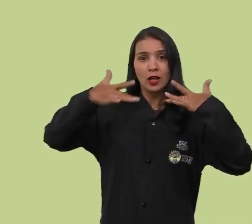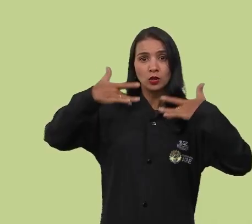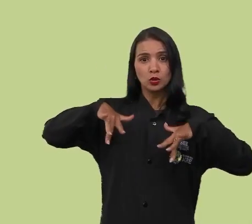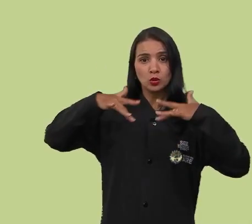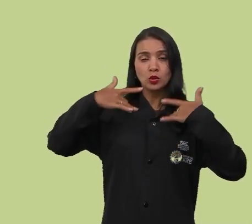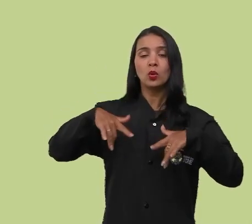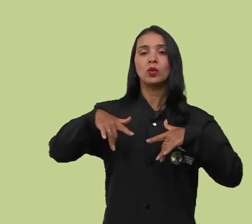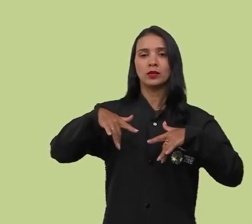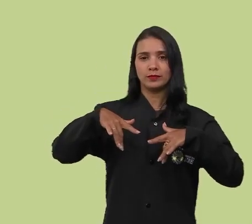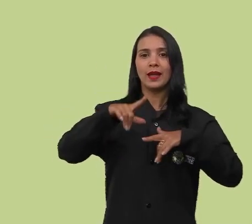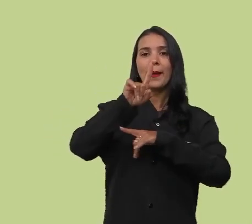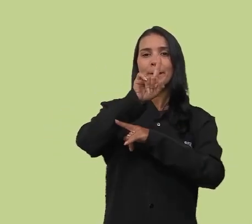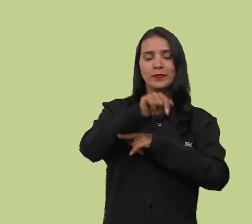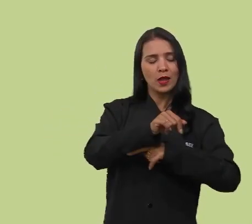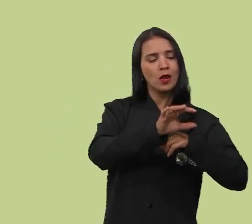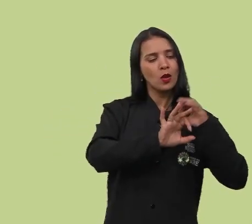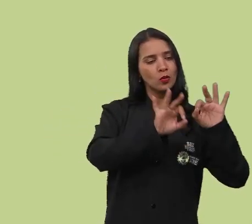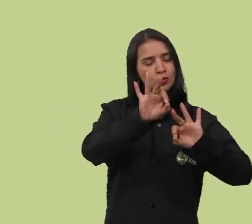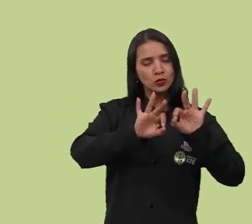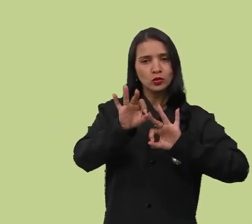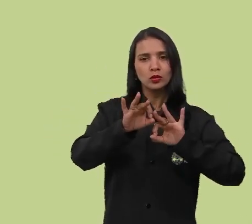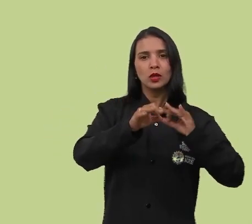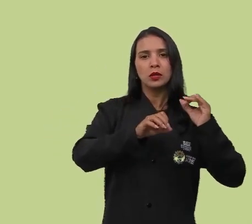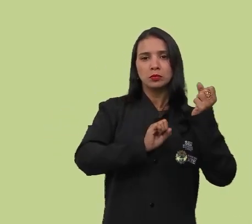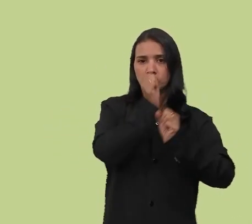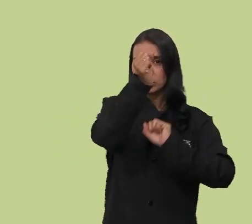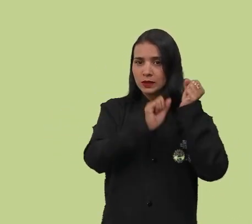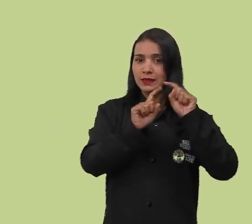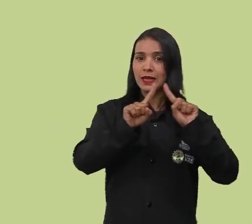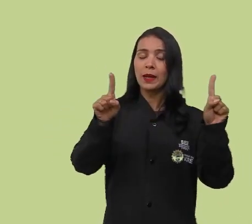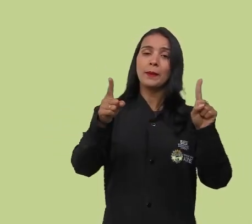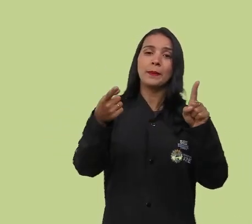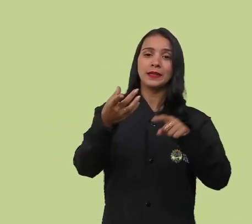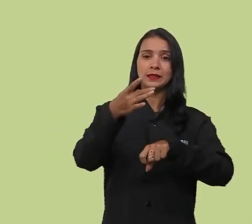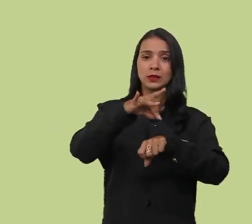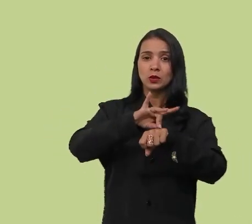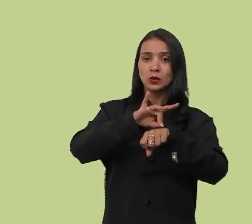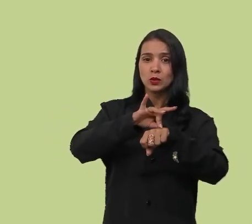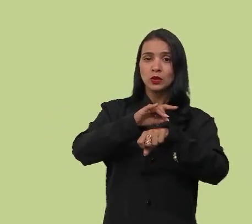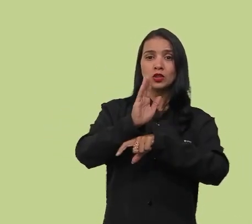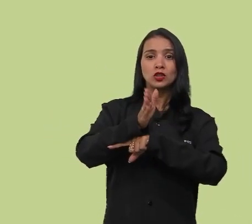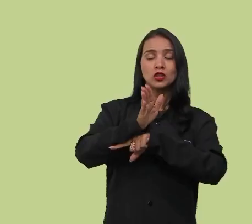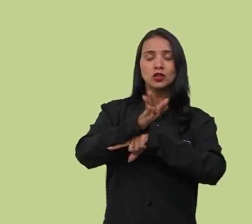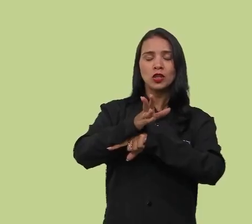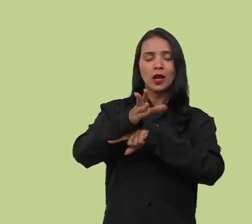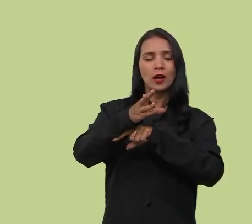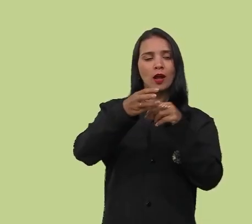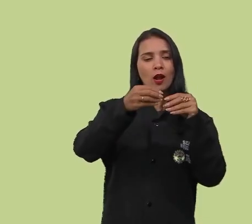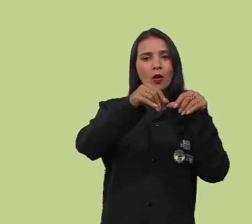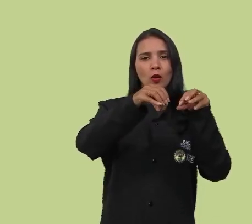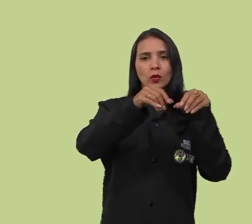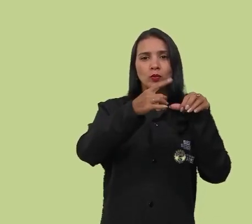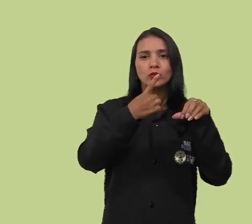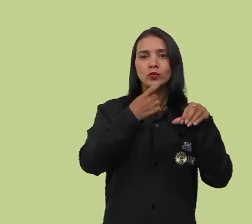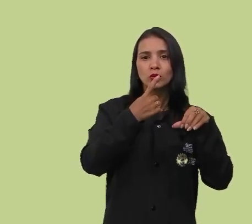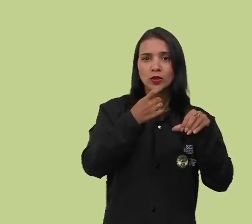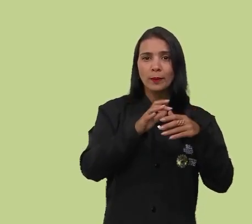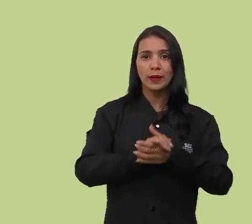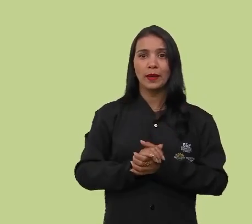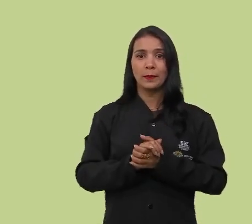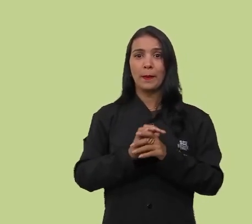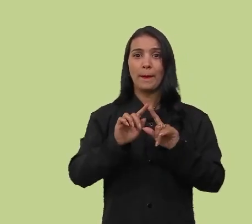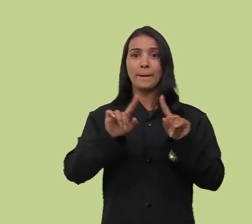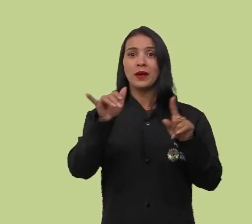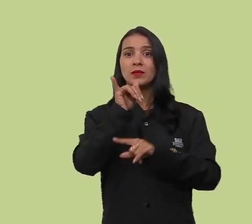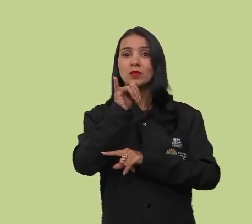suas características, né, só vai estar ali temperado. E aí o ultraprocessado, que a gente já vai falar sobre ele, por exemplo, seria o